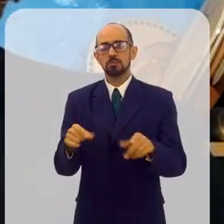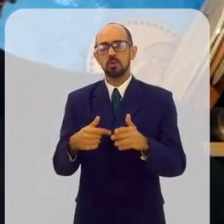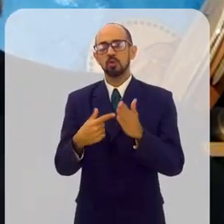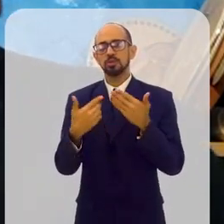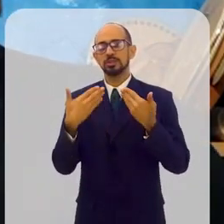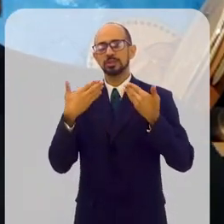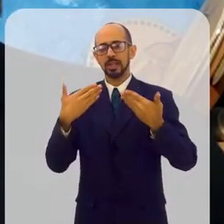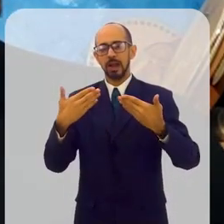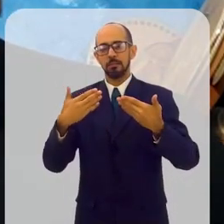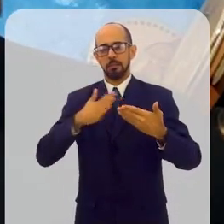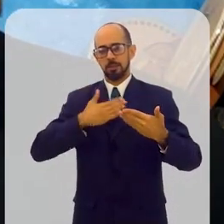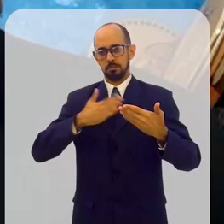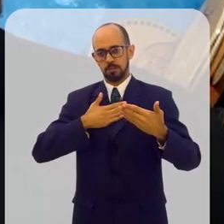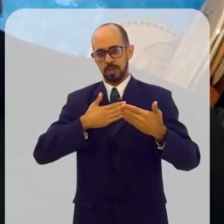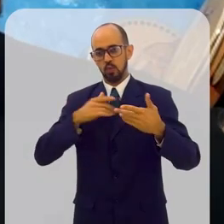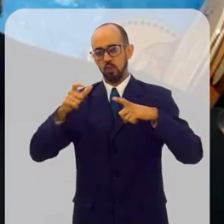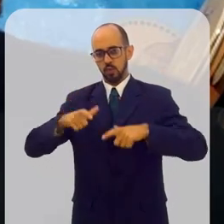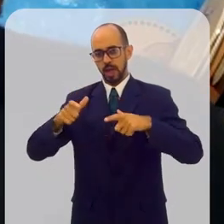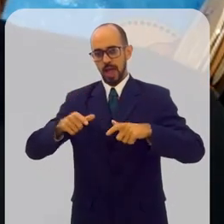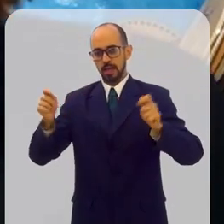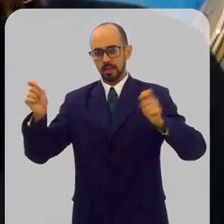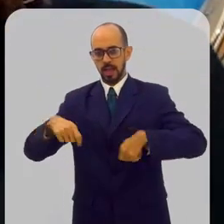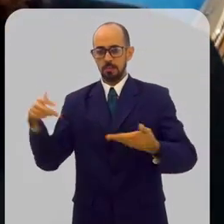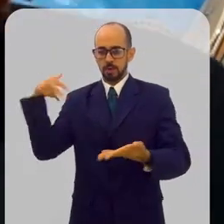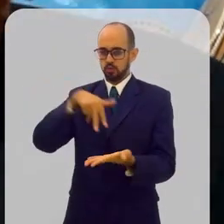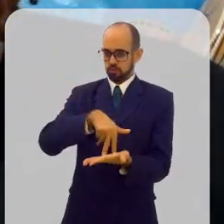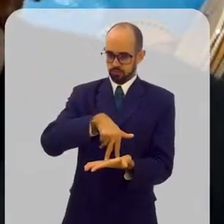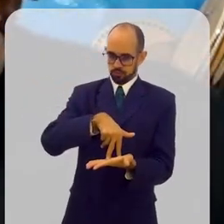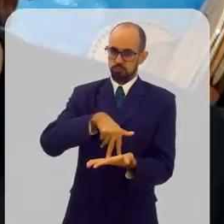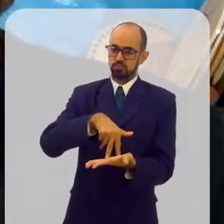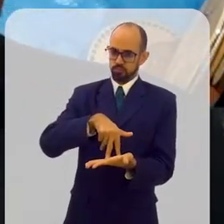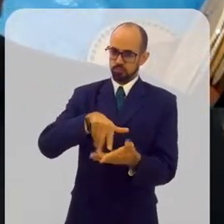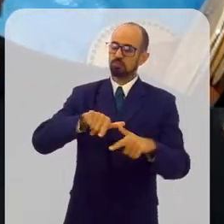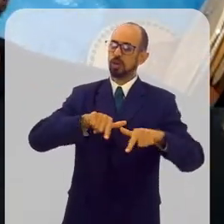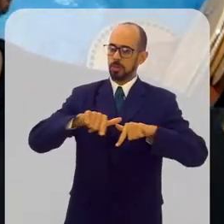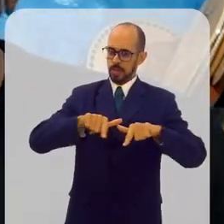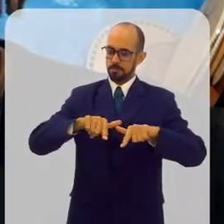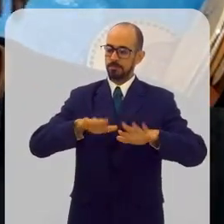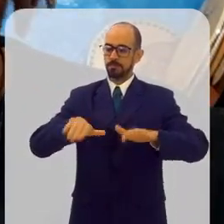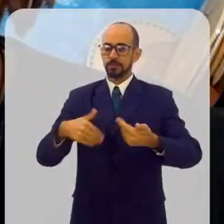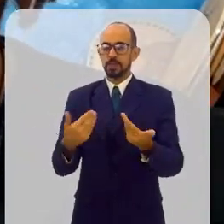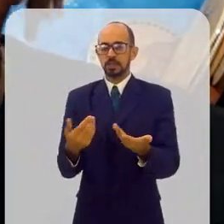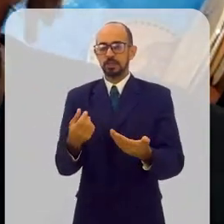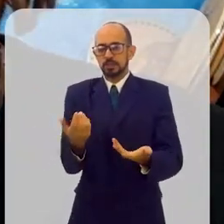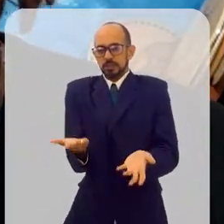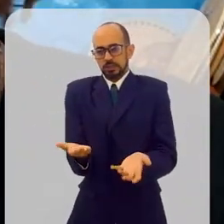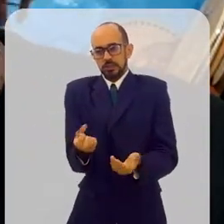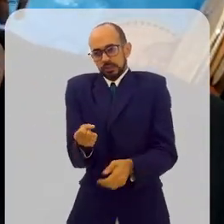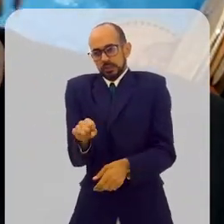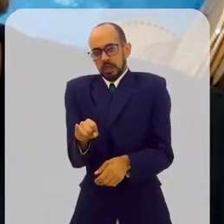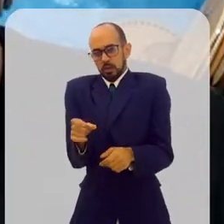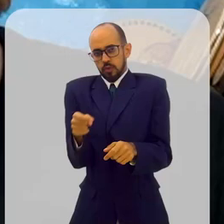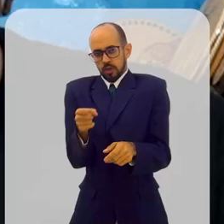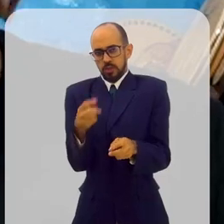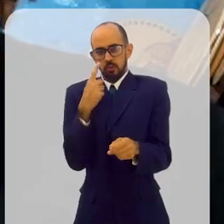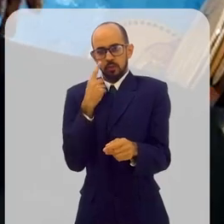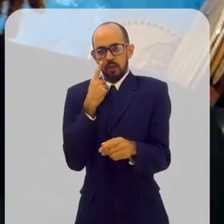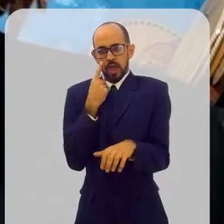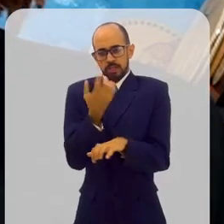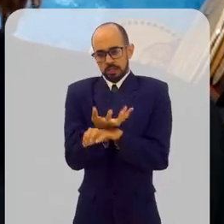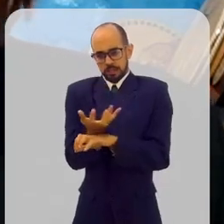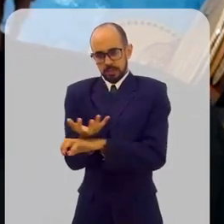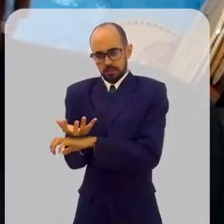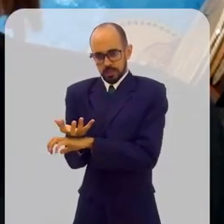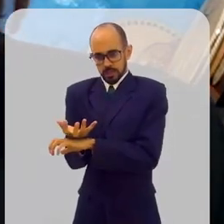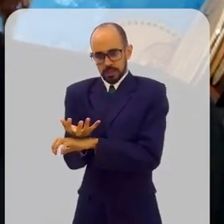começa a mostrar para mim um outro lugar que eu poderia ocupar. Porque assim, se eu pegar a grade do curso de direção